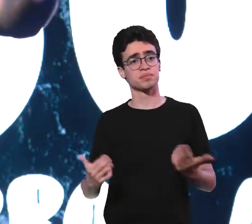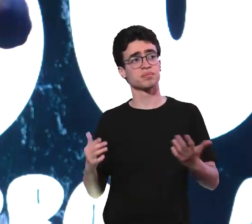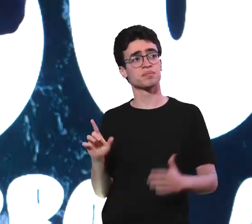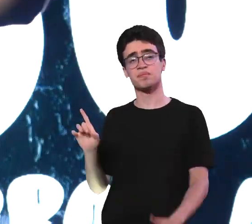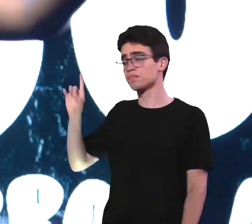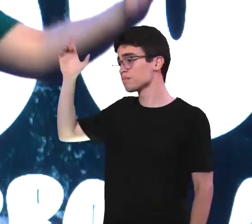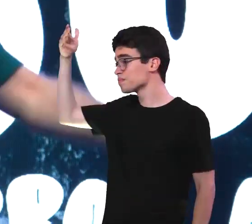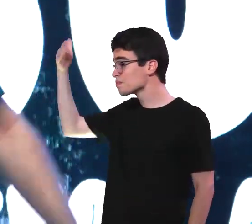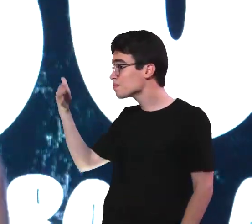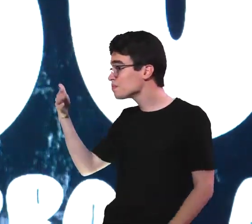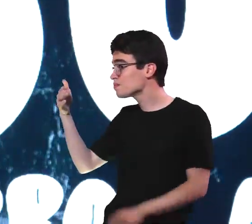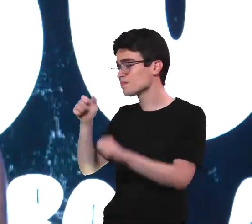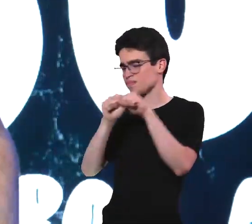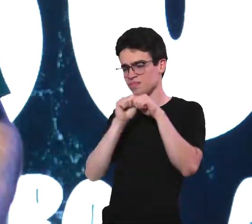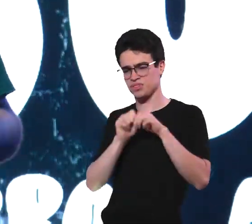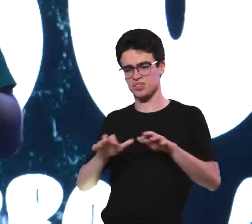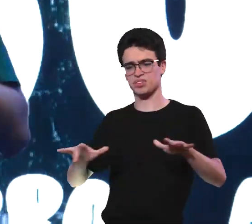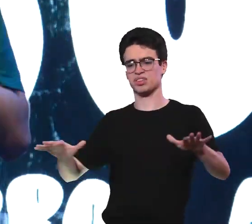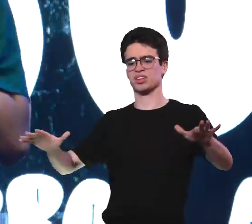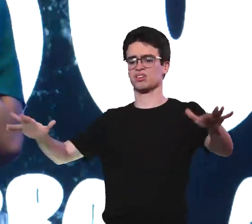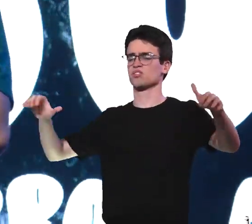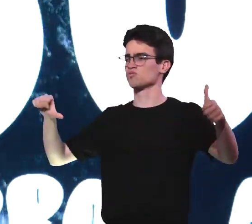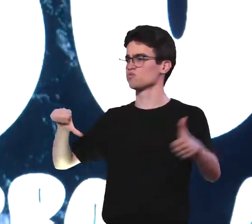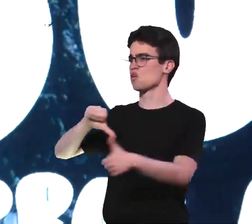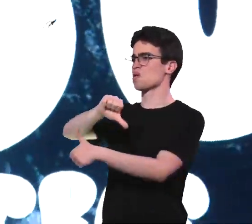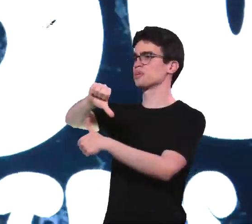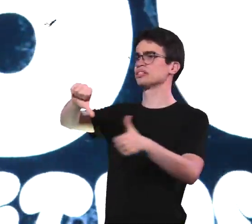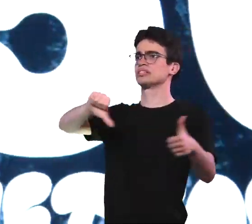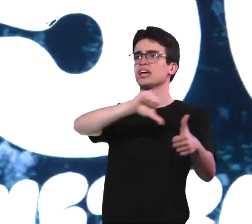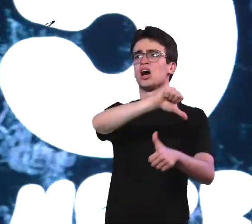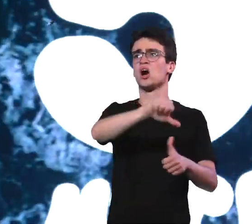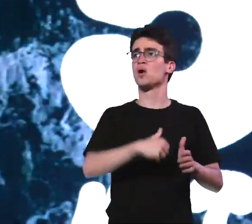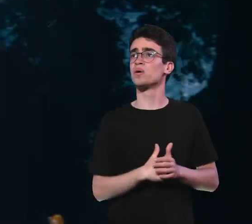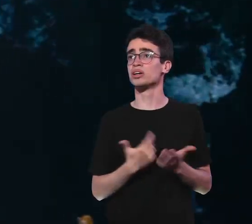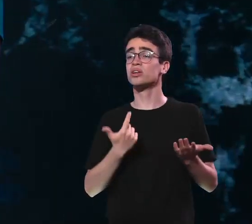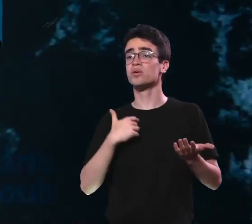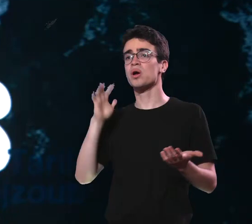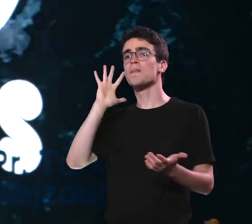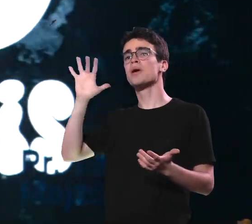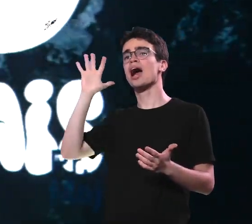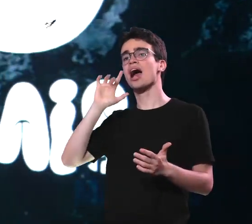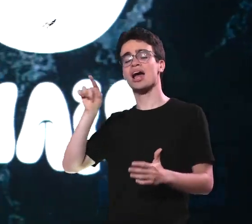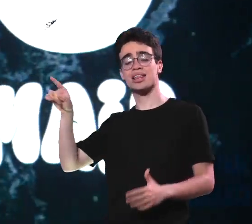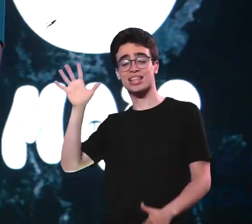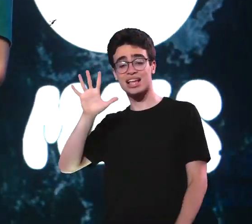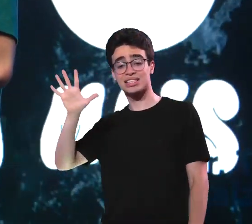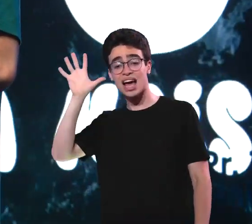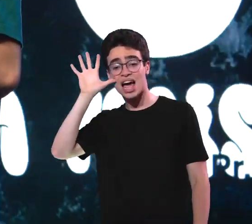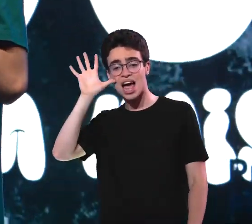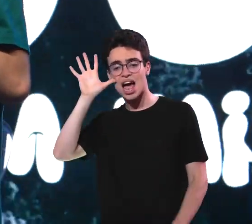Deus vem, tudo é transformado. E eu fico imaginando Ezequiel vendo,